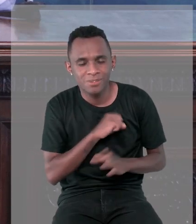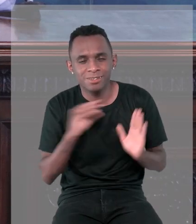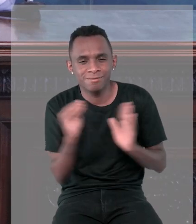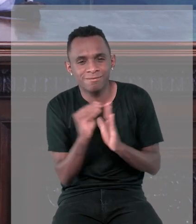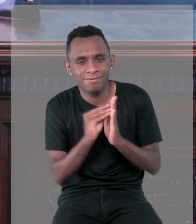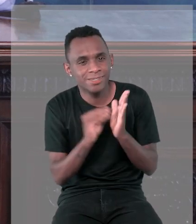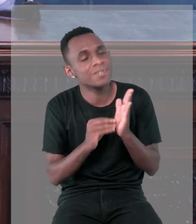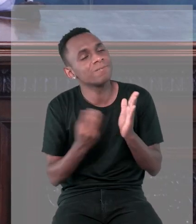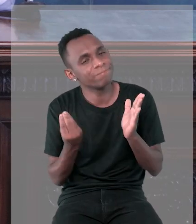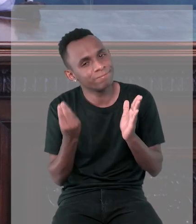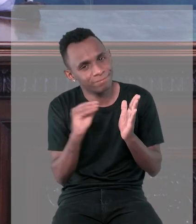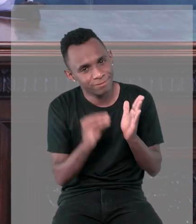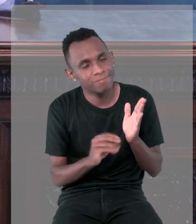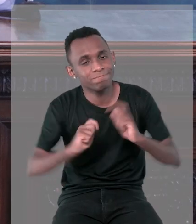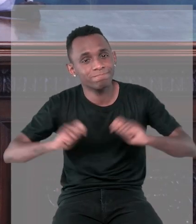de